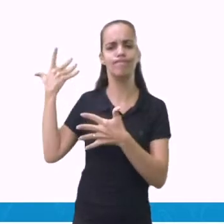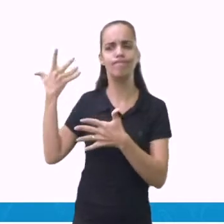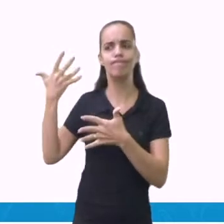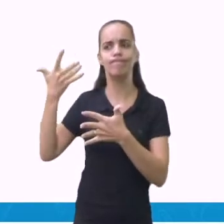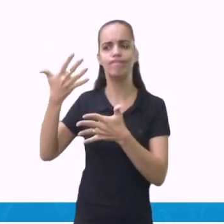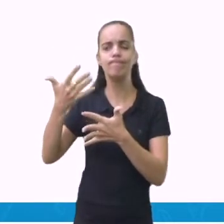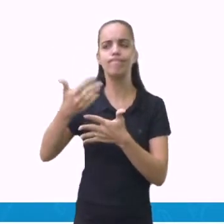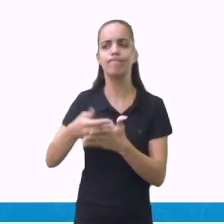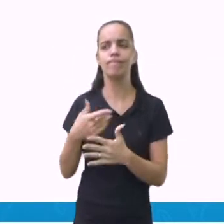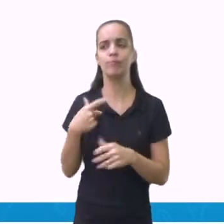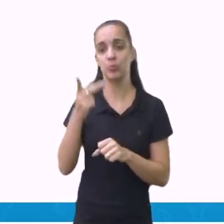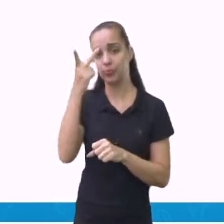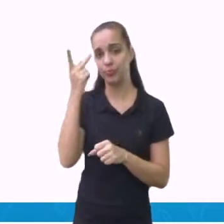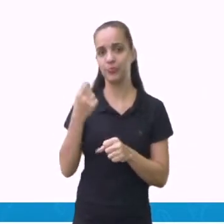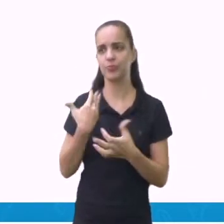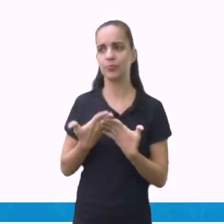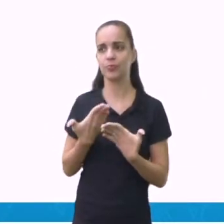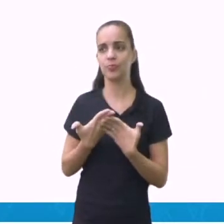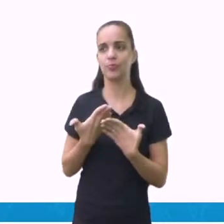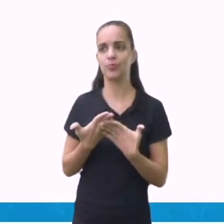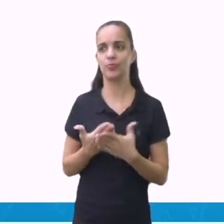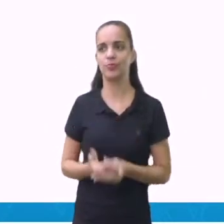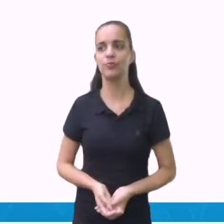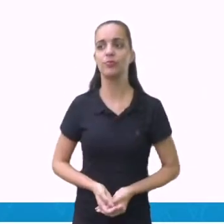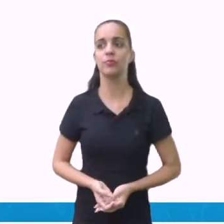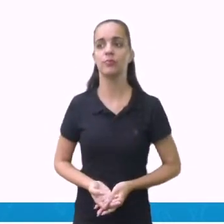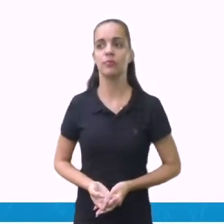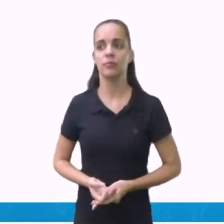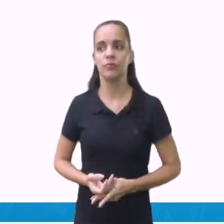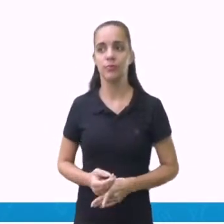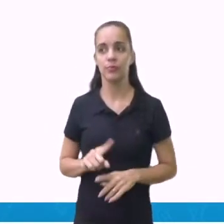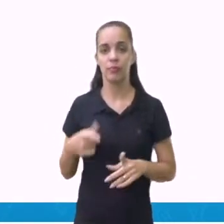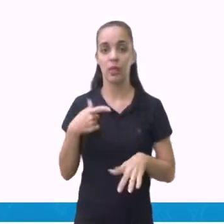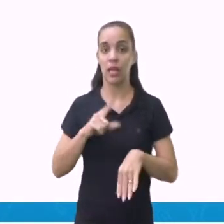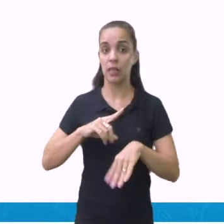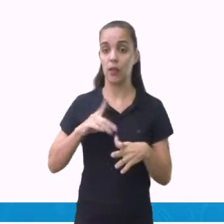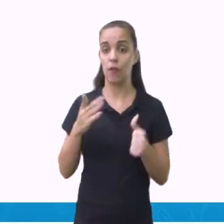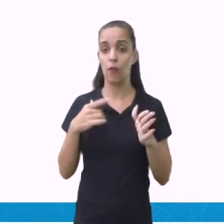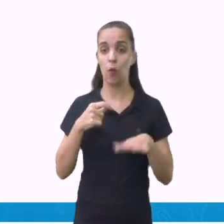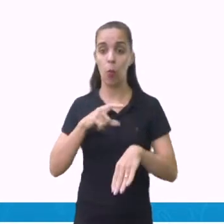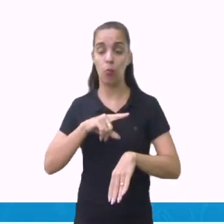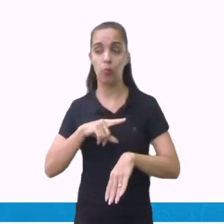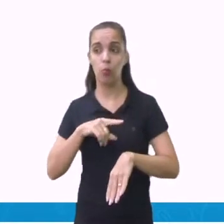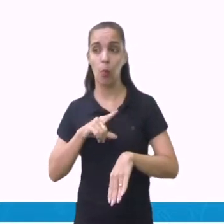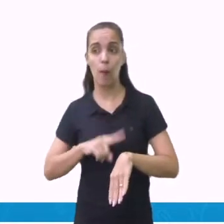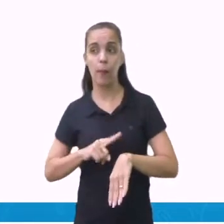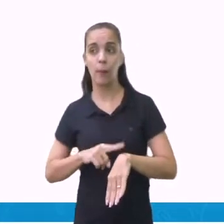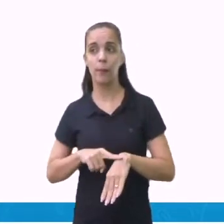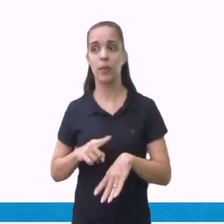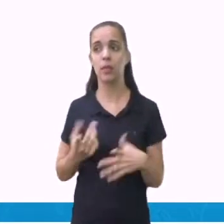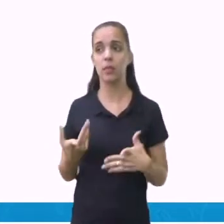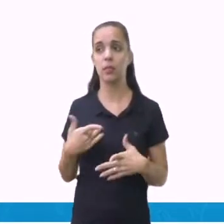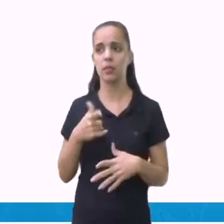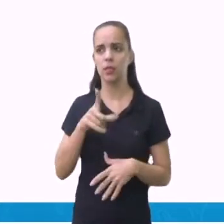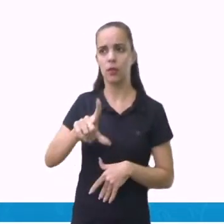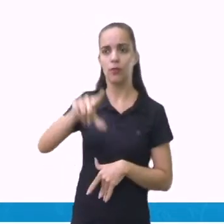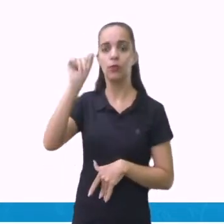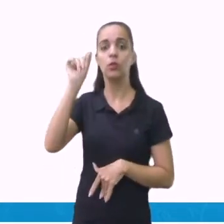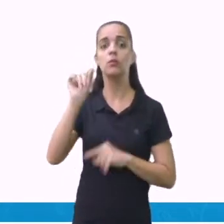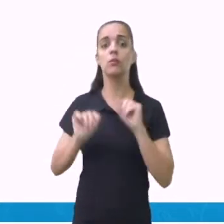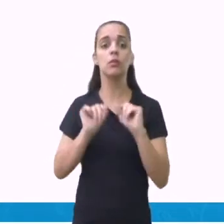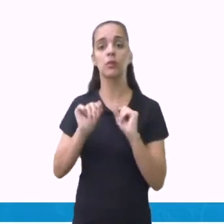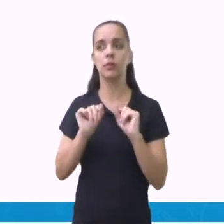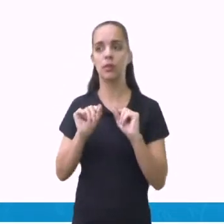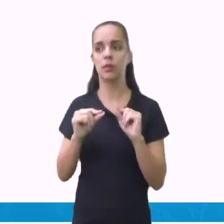história. Mas aí, a partir de um determinado tempo, foi construída